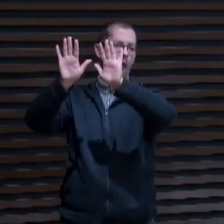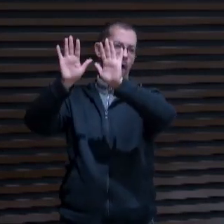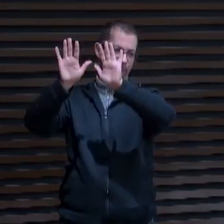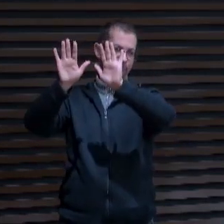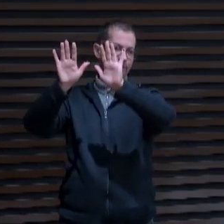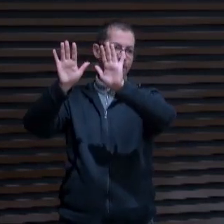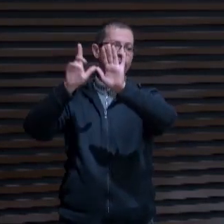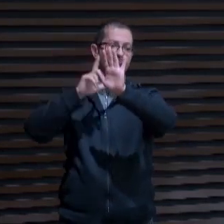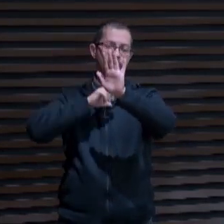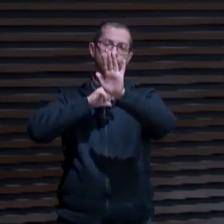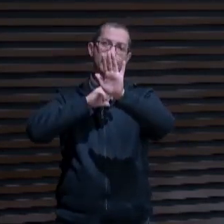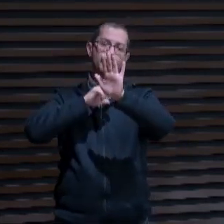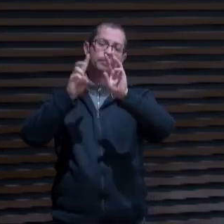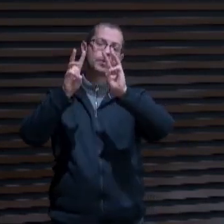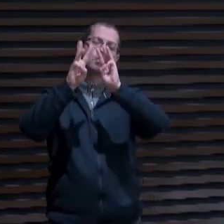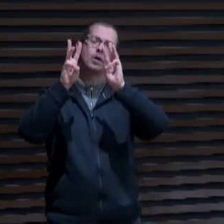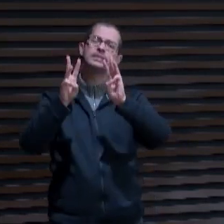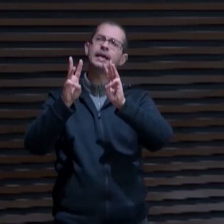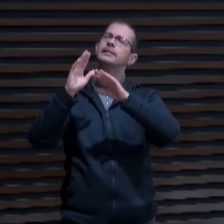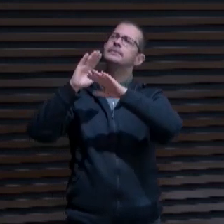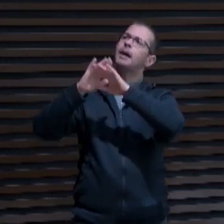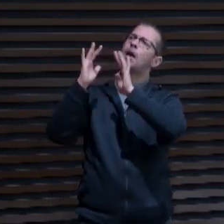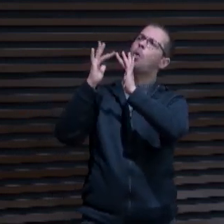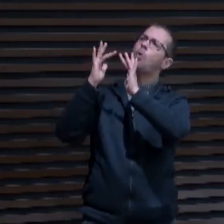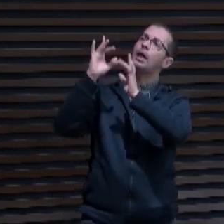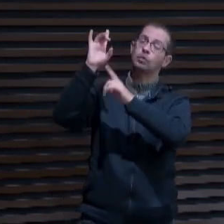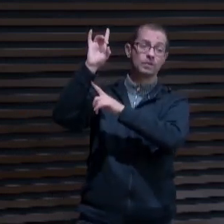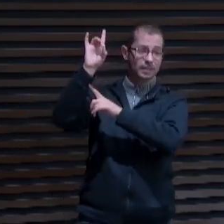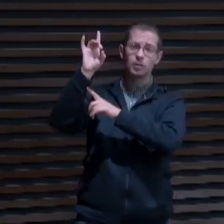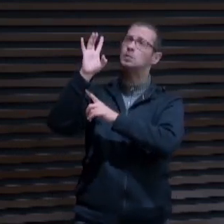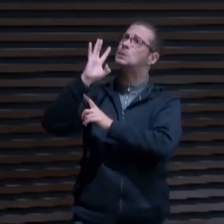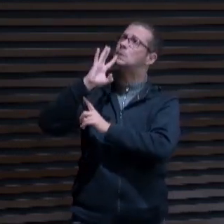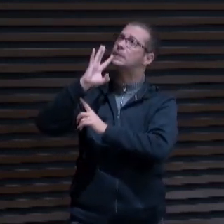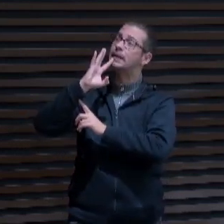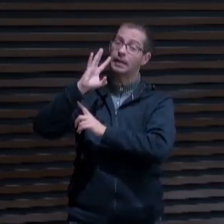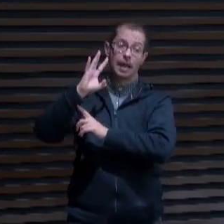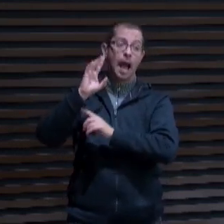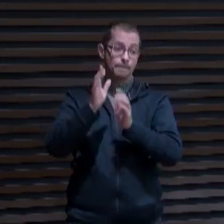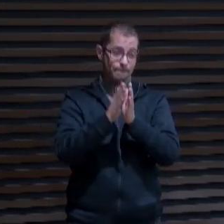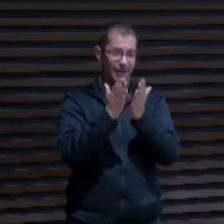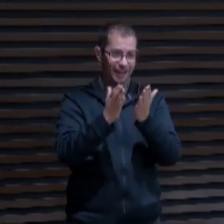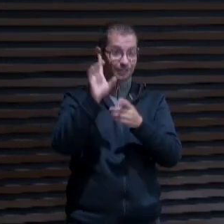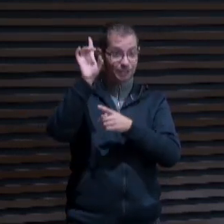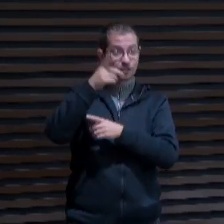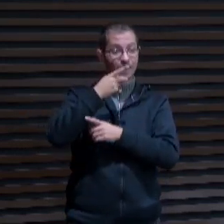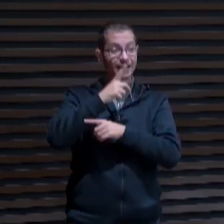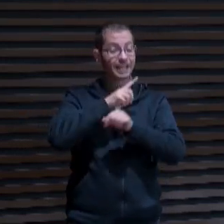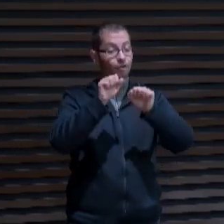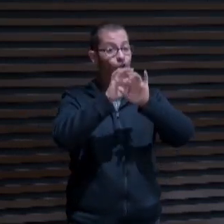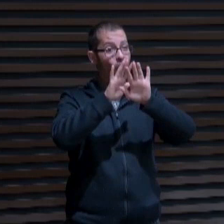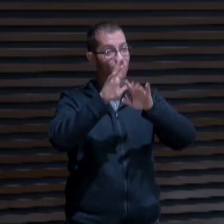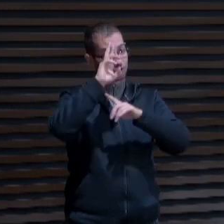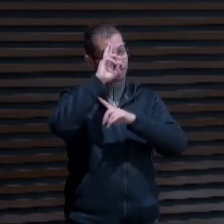se deu a conhecer mais ainda a Moisés, e diz a palavra que a glória do Senhor era como um fogo